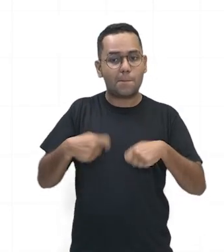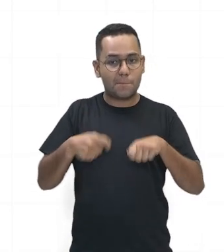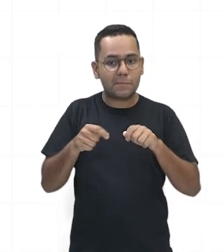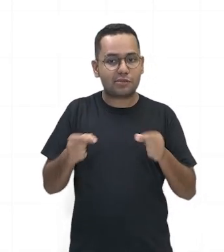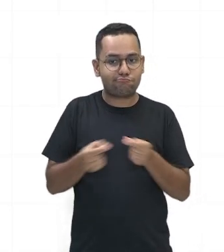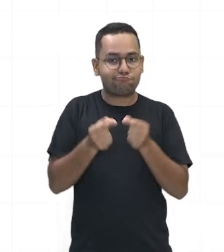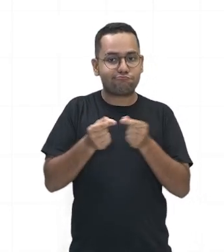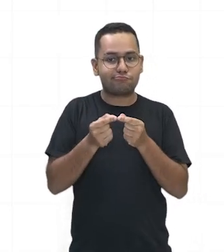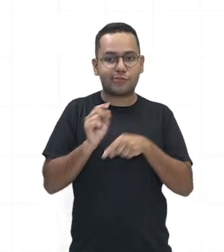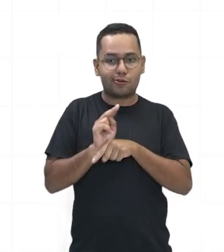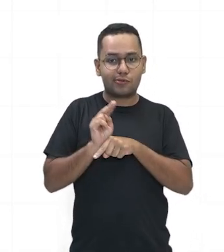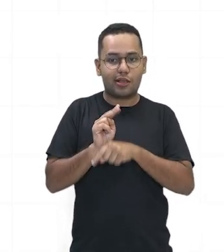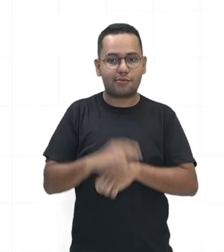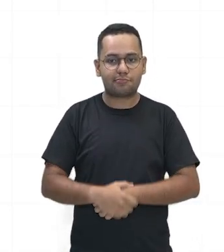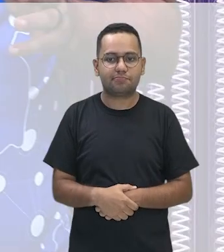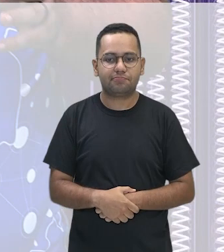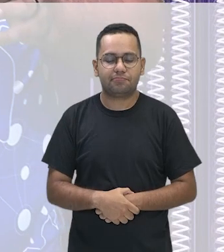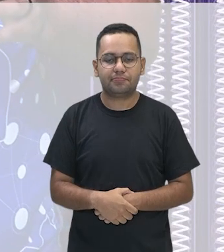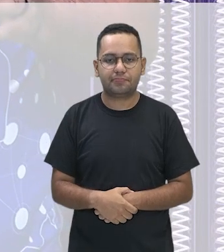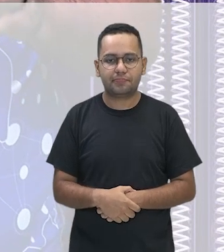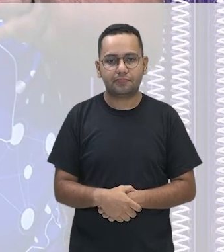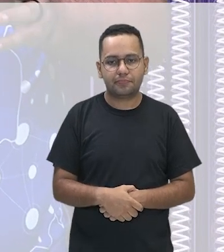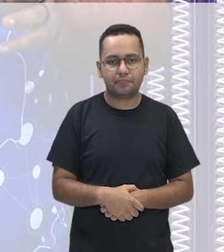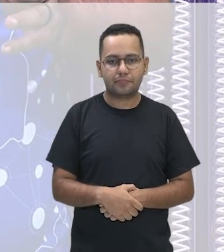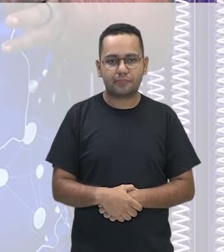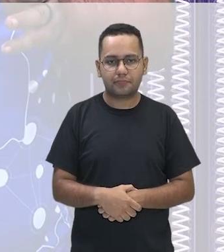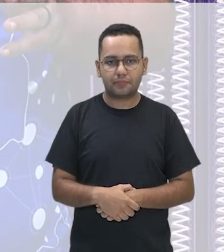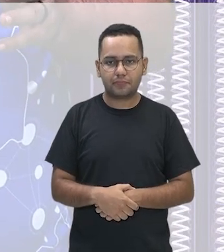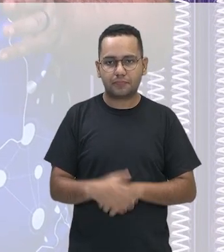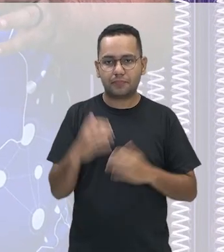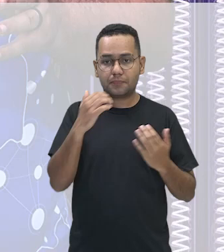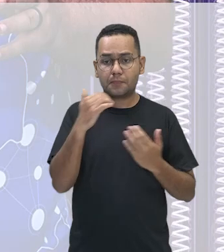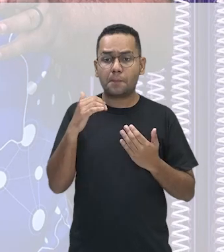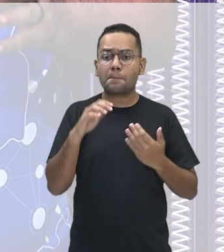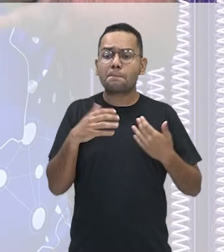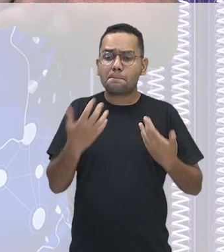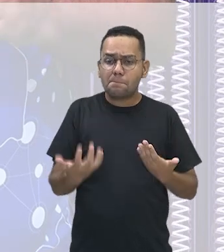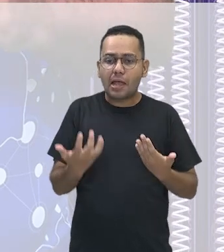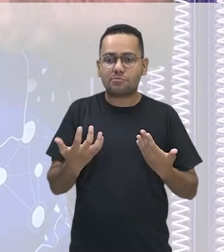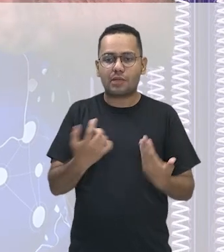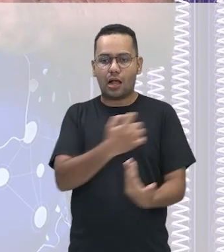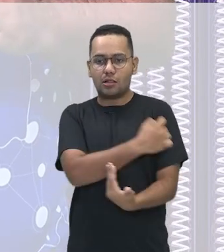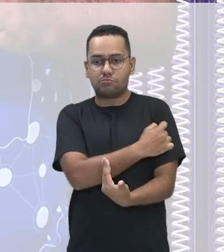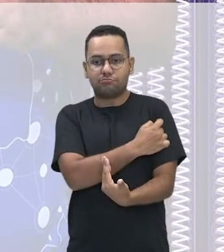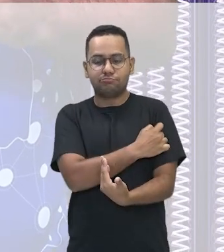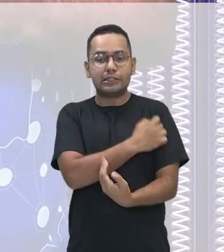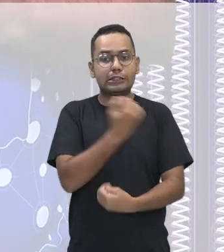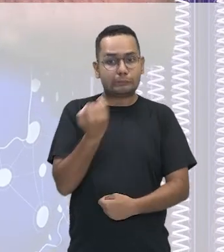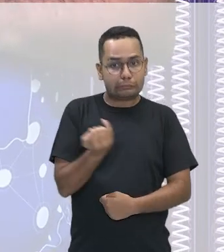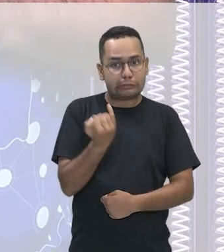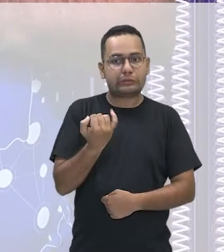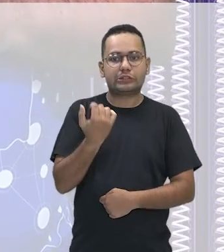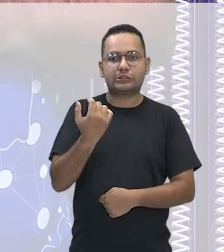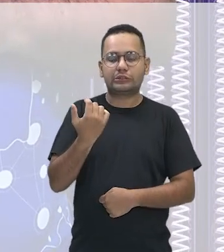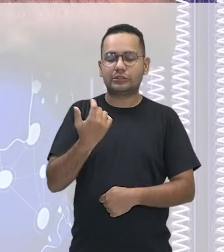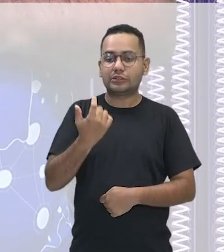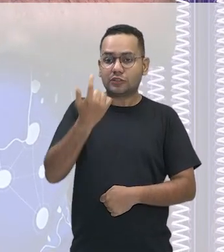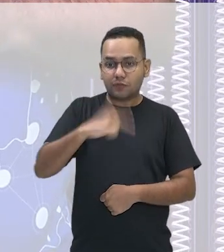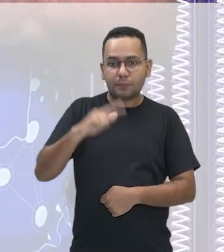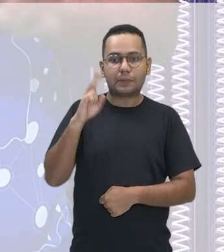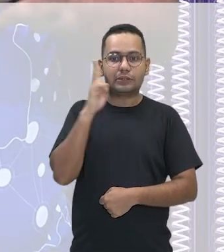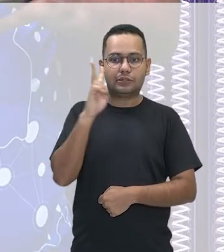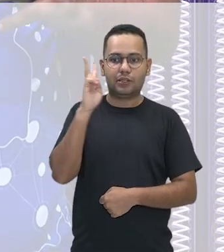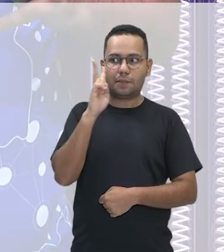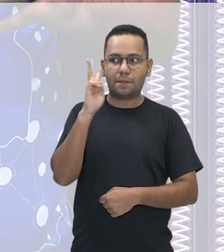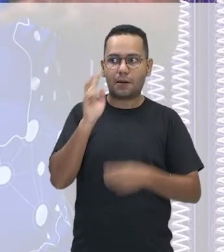ok? Então, meu caro aluno, minha cara aluna, isso é muito importante nós ponderarmos esses três aspectos da questão da